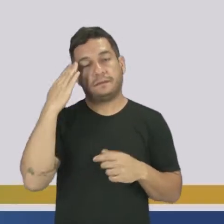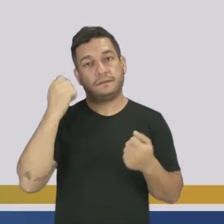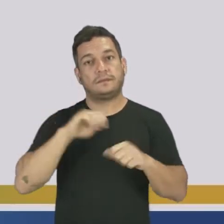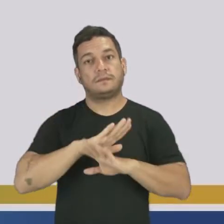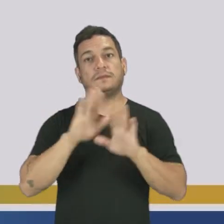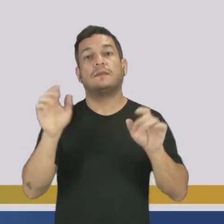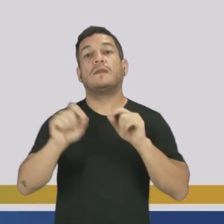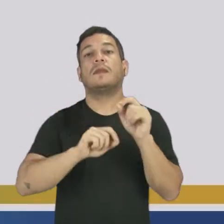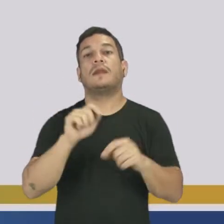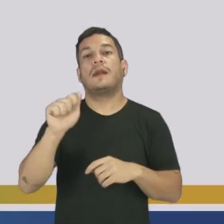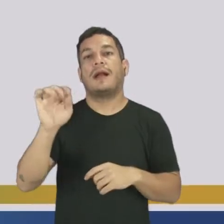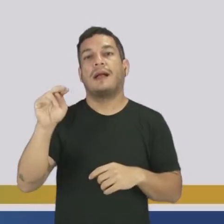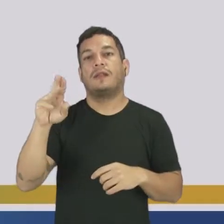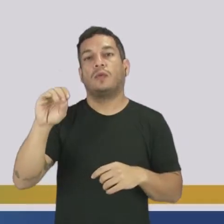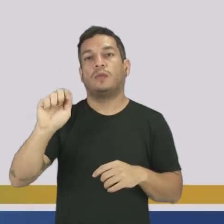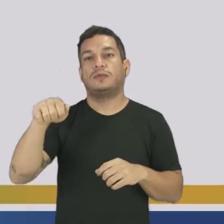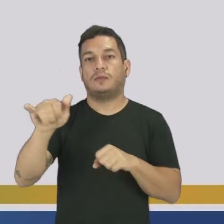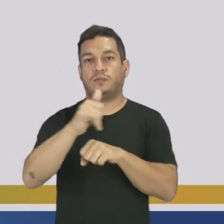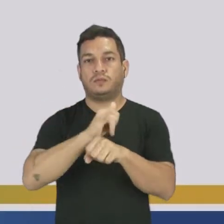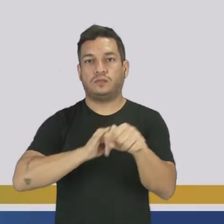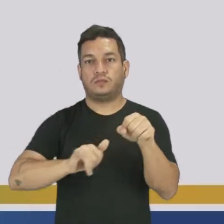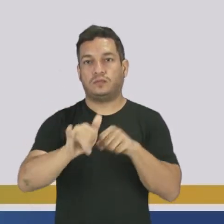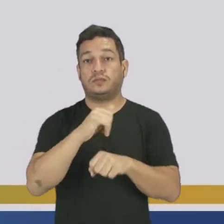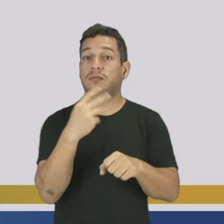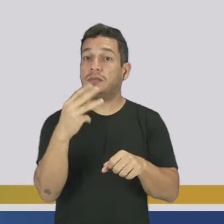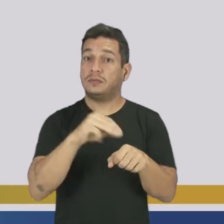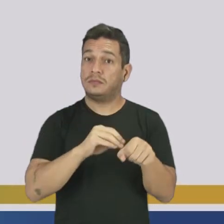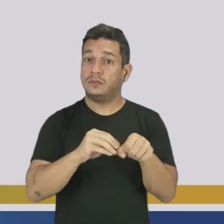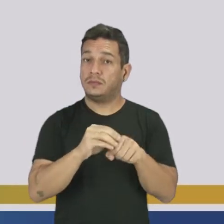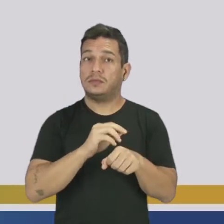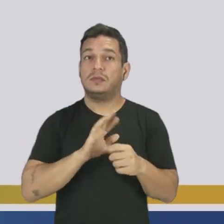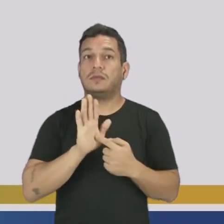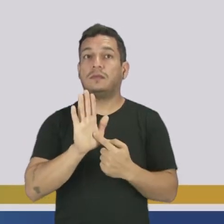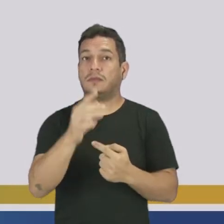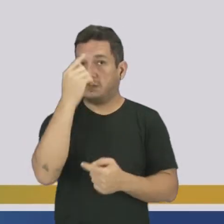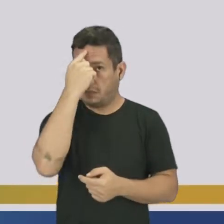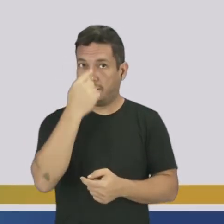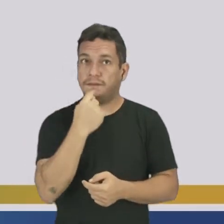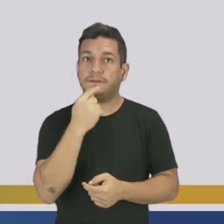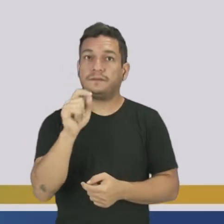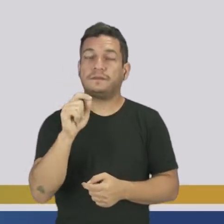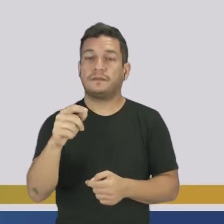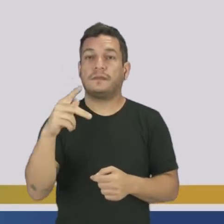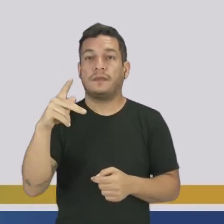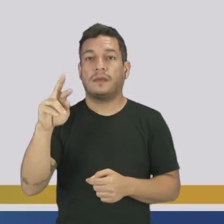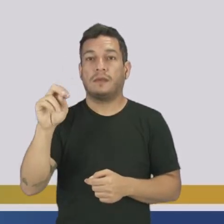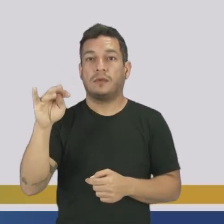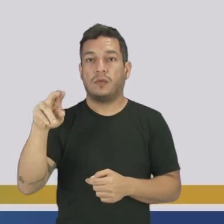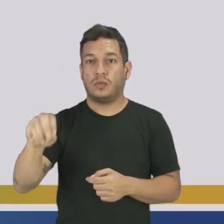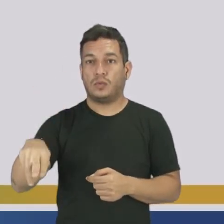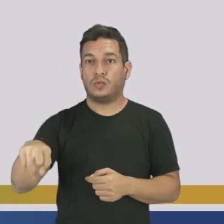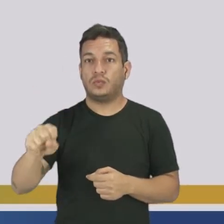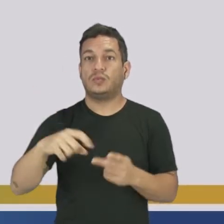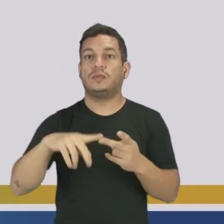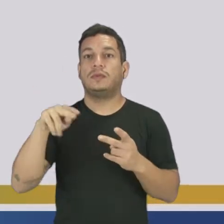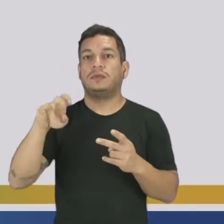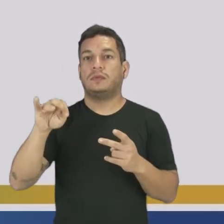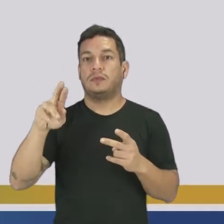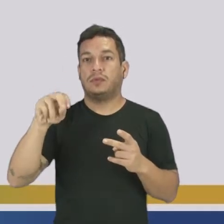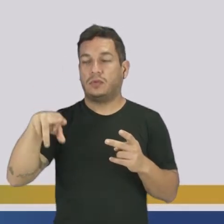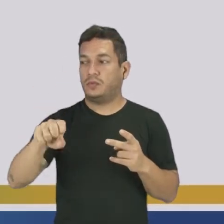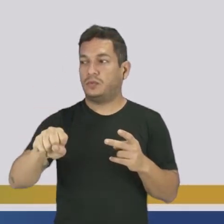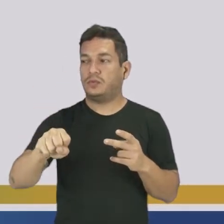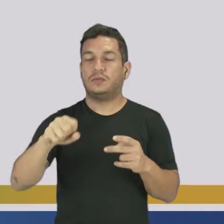o átomo, e aí o átomo ele é feito por três partículas que são apresentadas na figura, são eles os prótons e os nêutrons que vão ficar ali no núcleo e